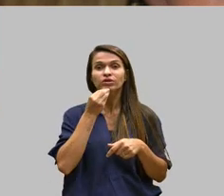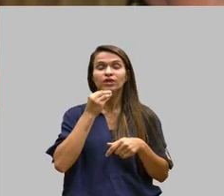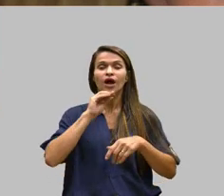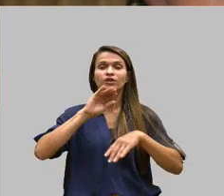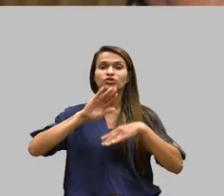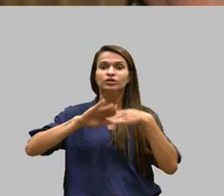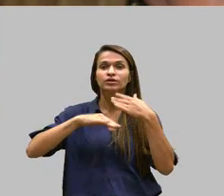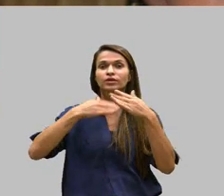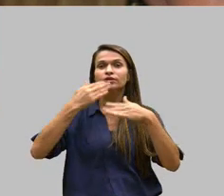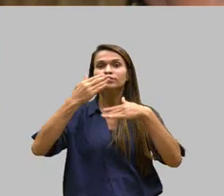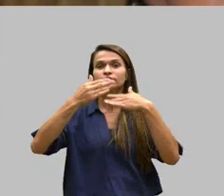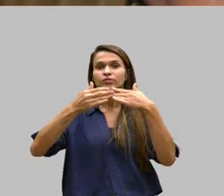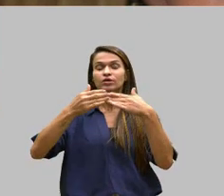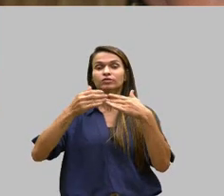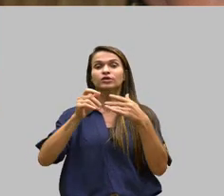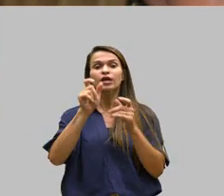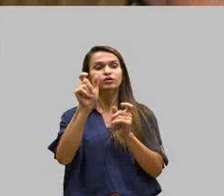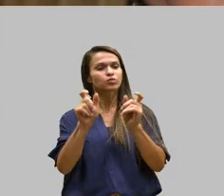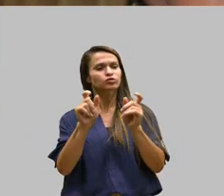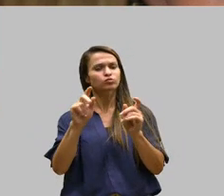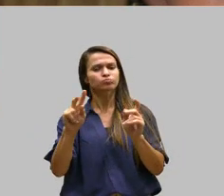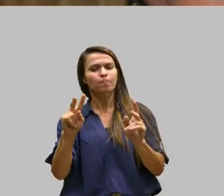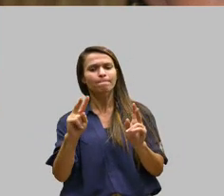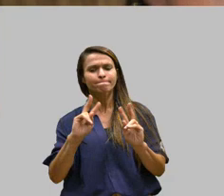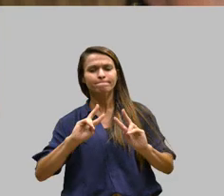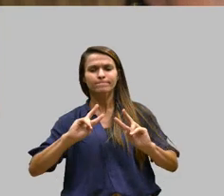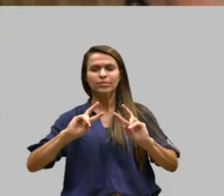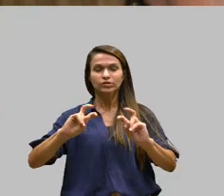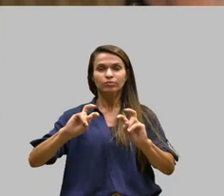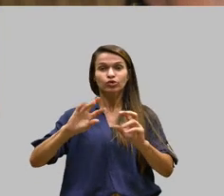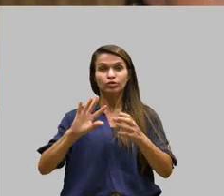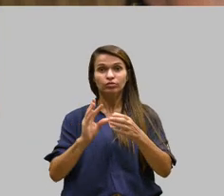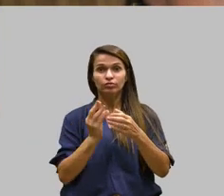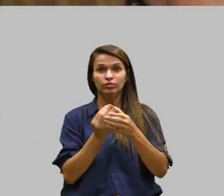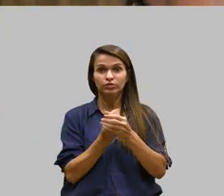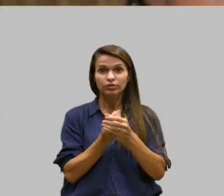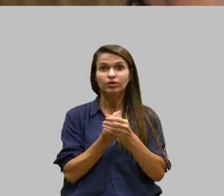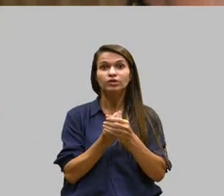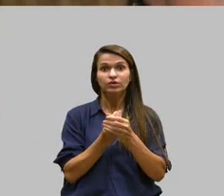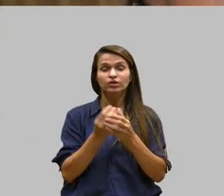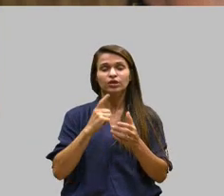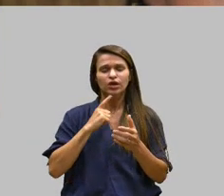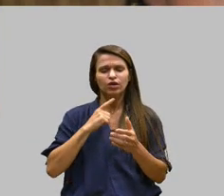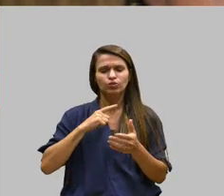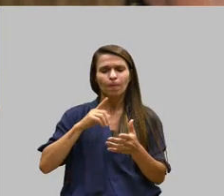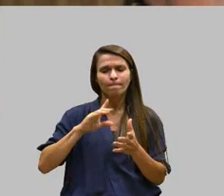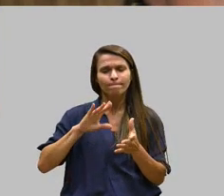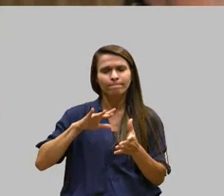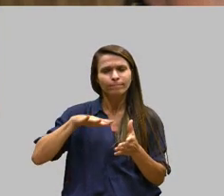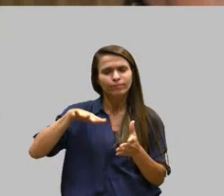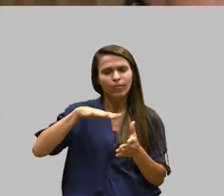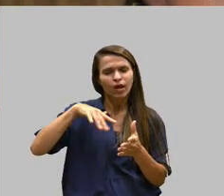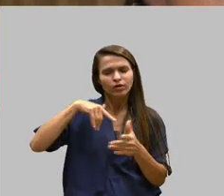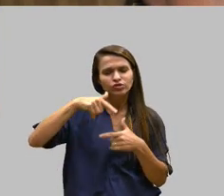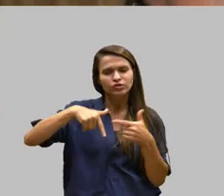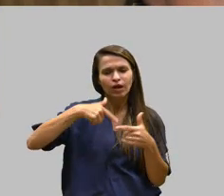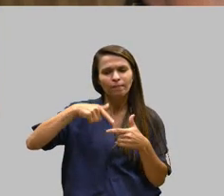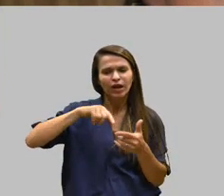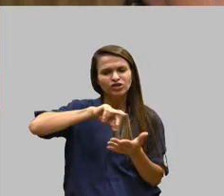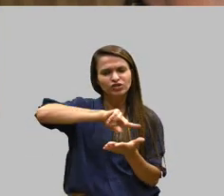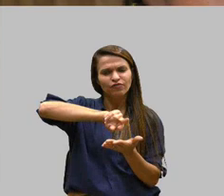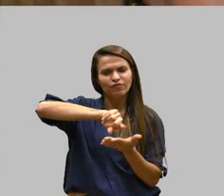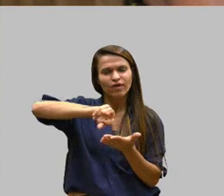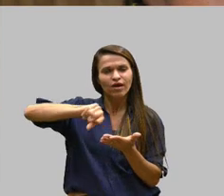pessoas vejam que incluir teve um mercado de trabalho diversos não é um gasto é um